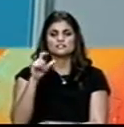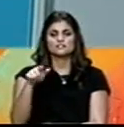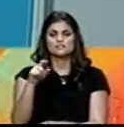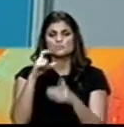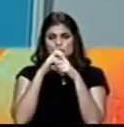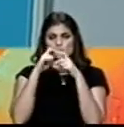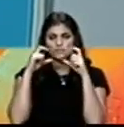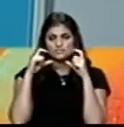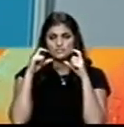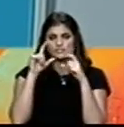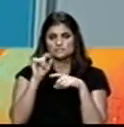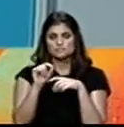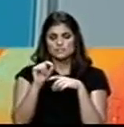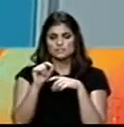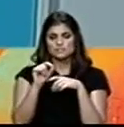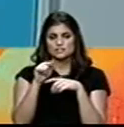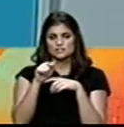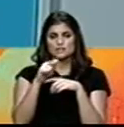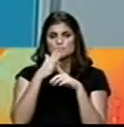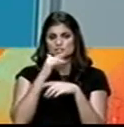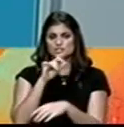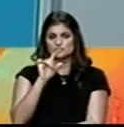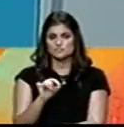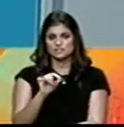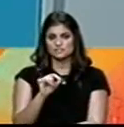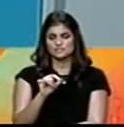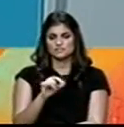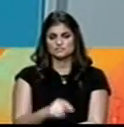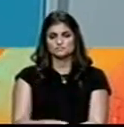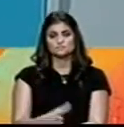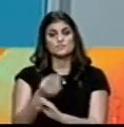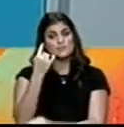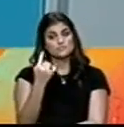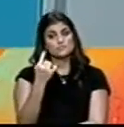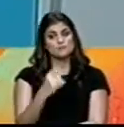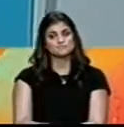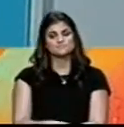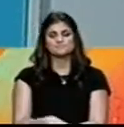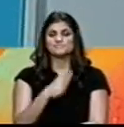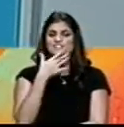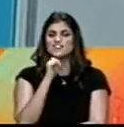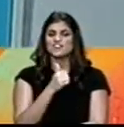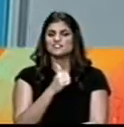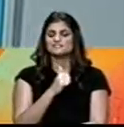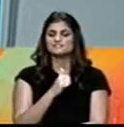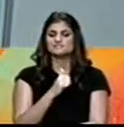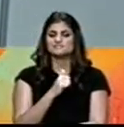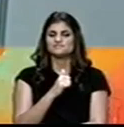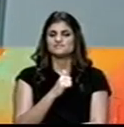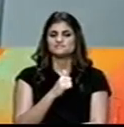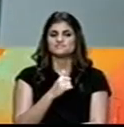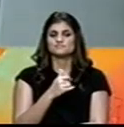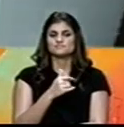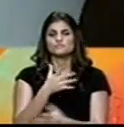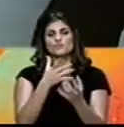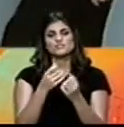e uma para a Sónia, e também tem a ver com conservas. Mais uma. Soninha. Estão desinfeitadas